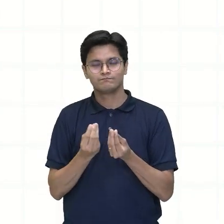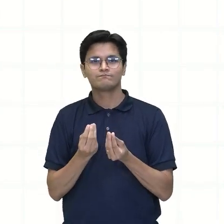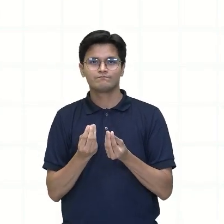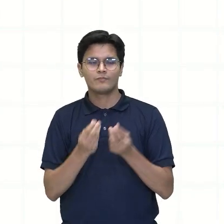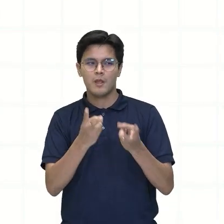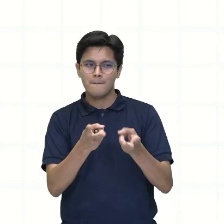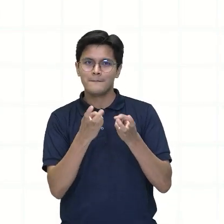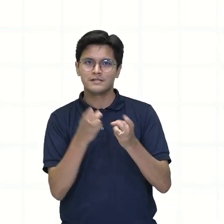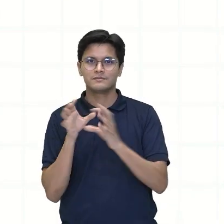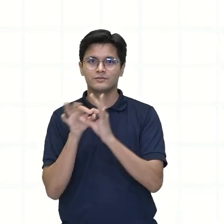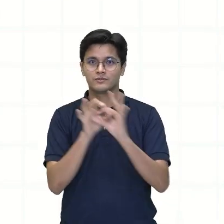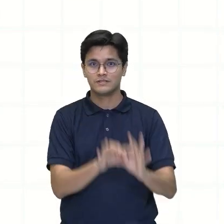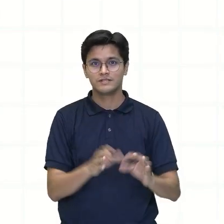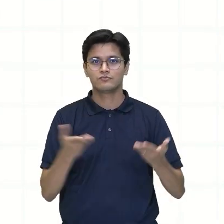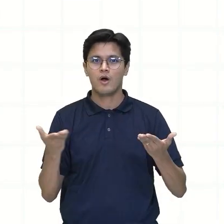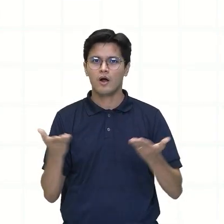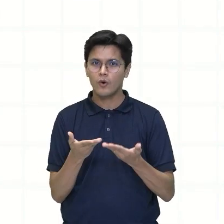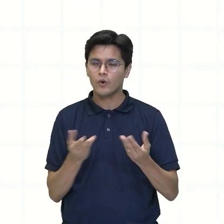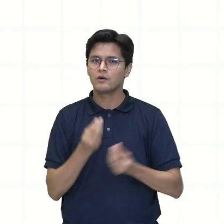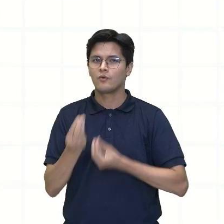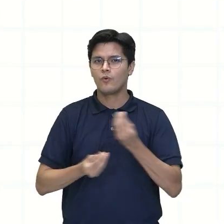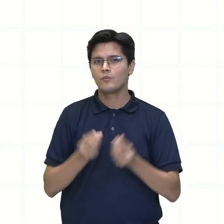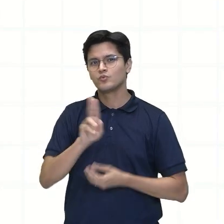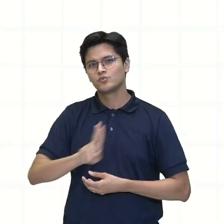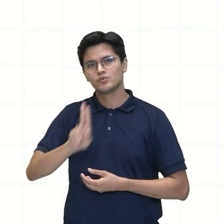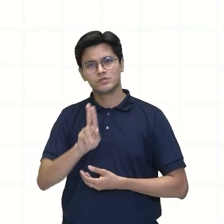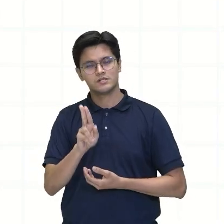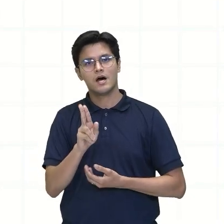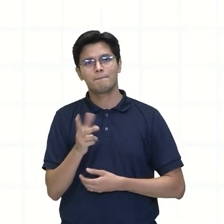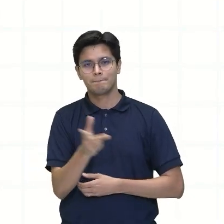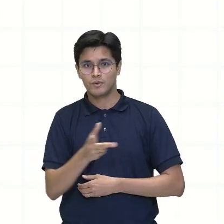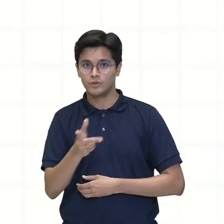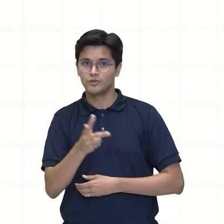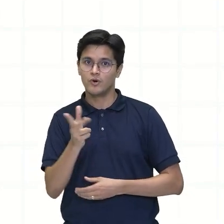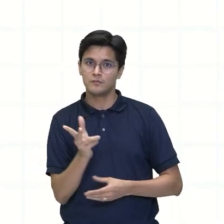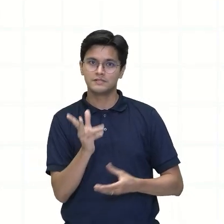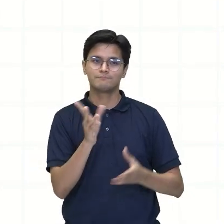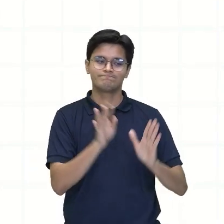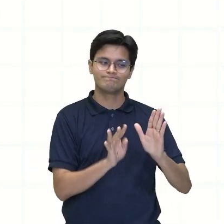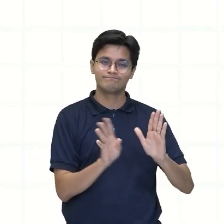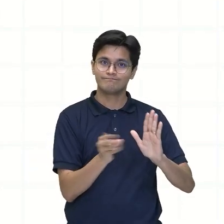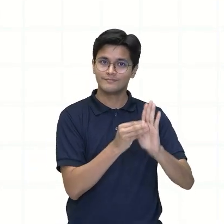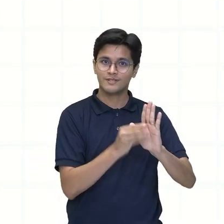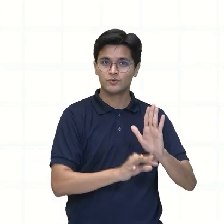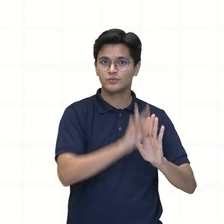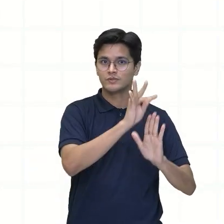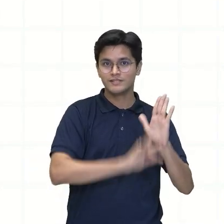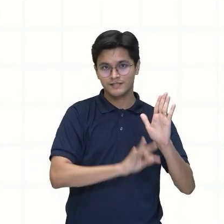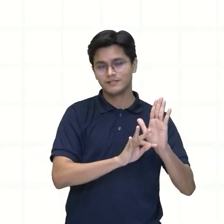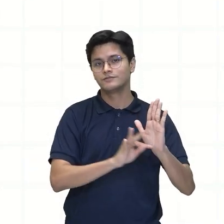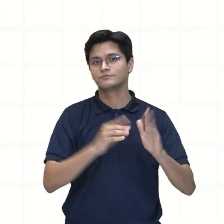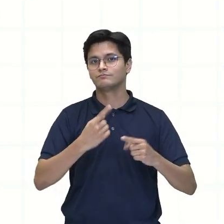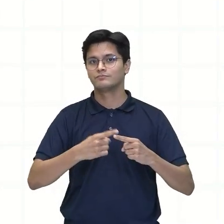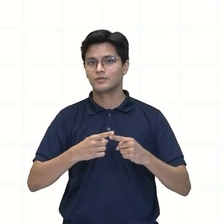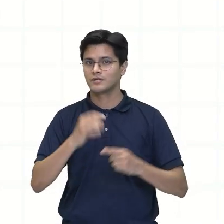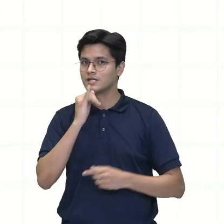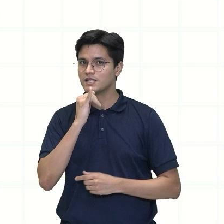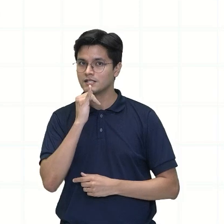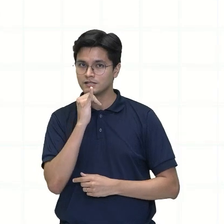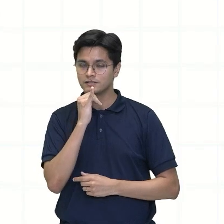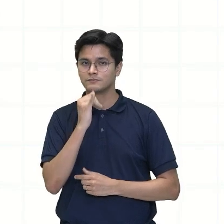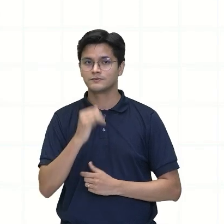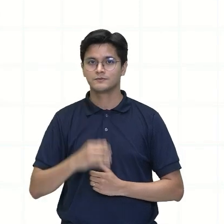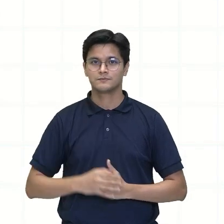pronomes dentro de um texto, porque assim, não dá para a gente aprender exatamente a trabalhar